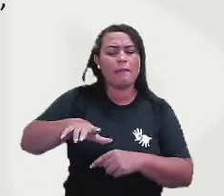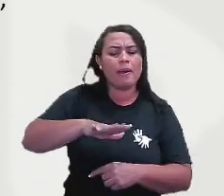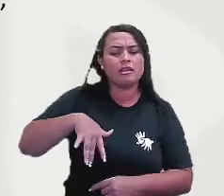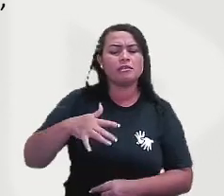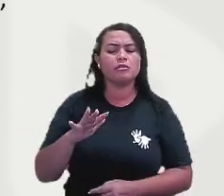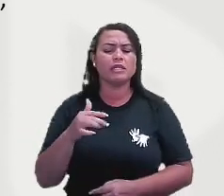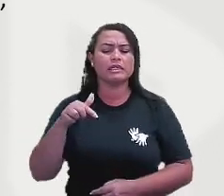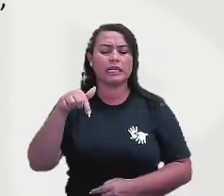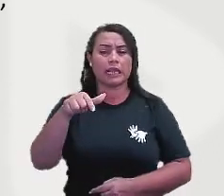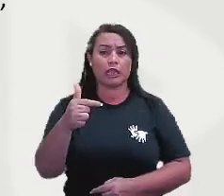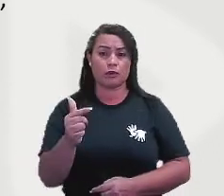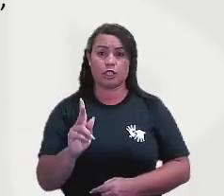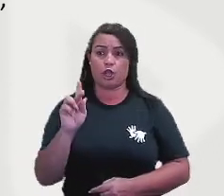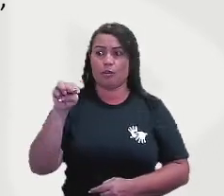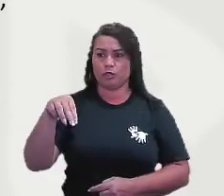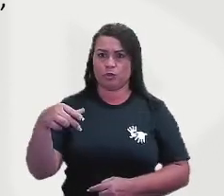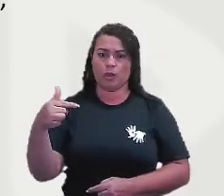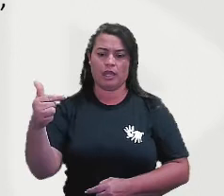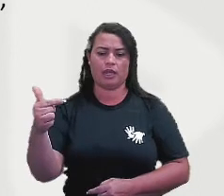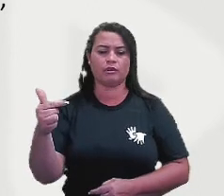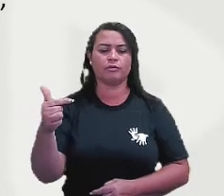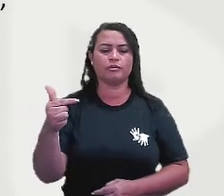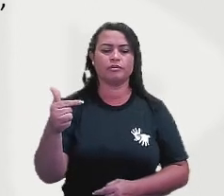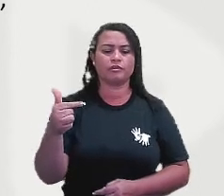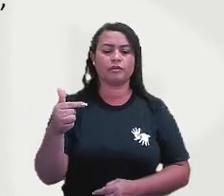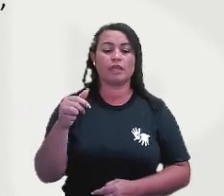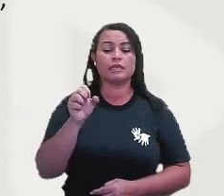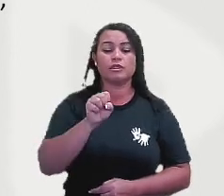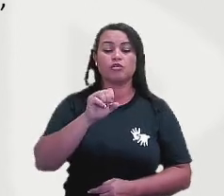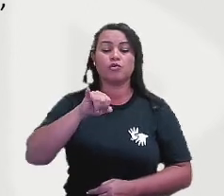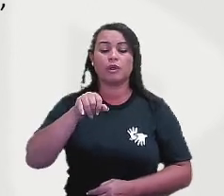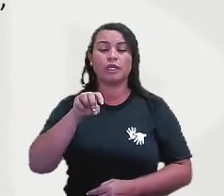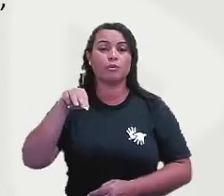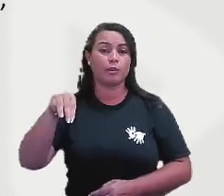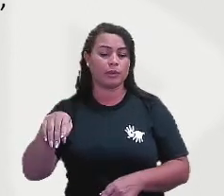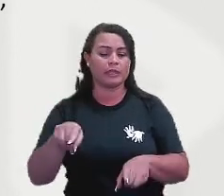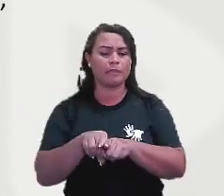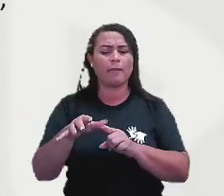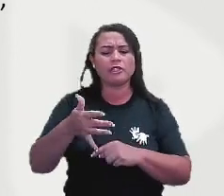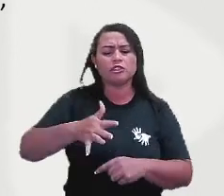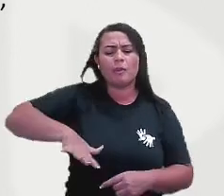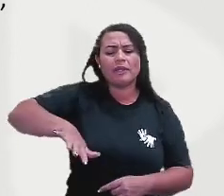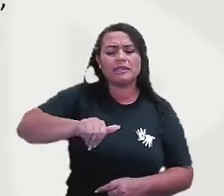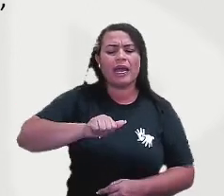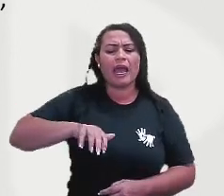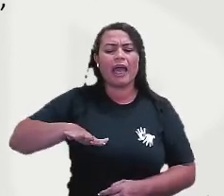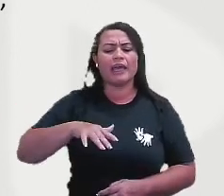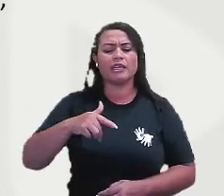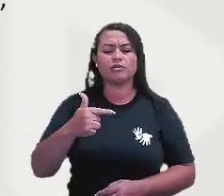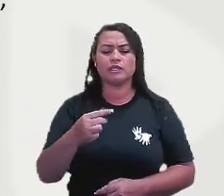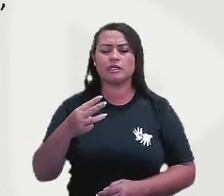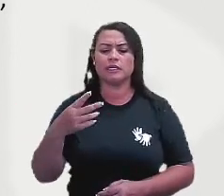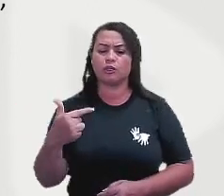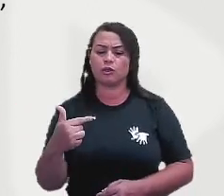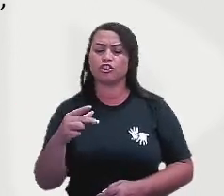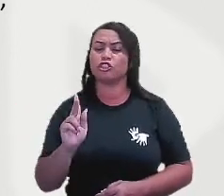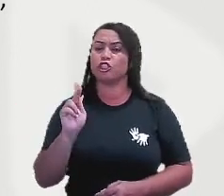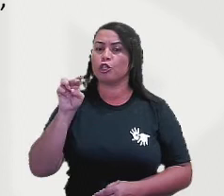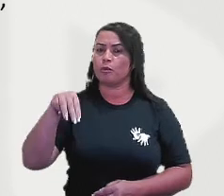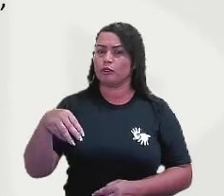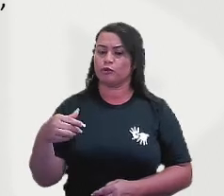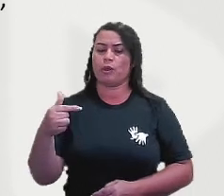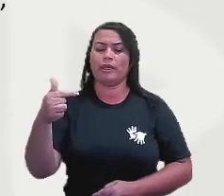aproximadamente 72 quilômetros quadrados. São Joaquim do Monte, área de aproximadamente